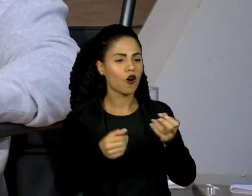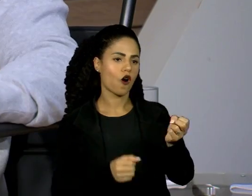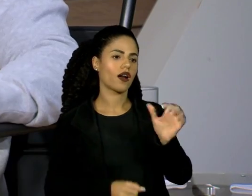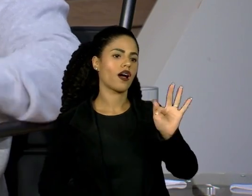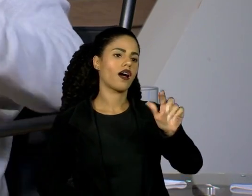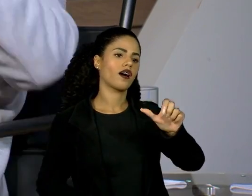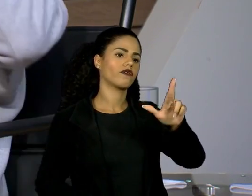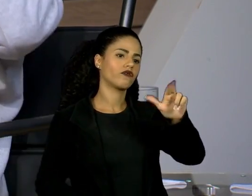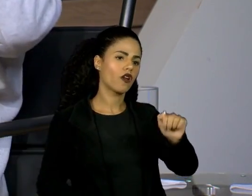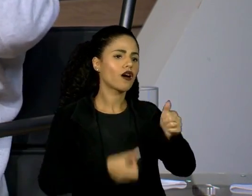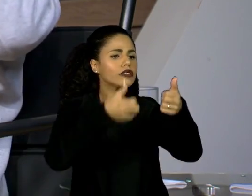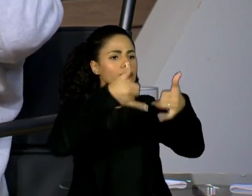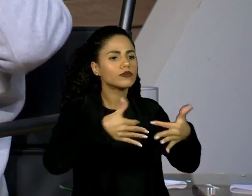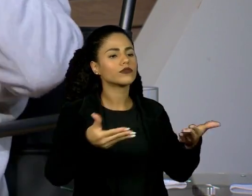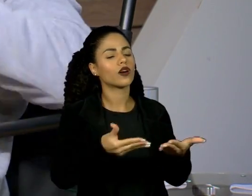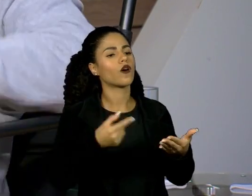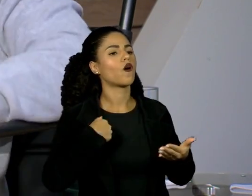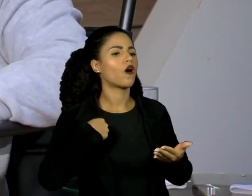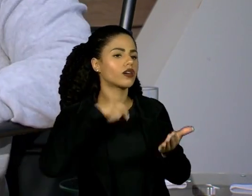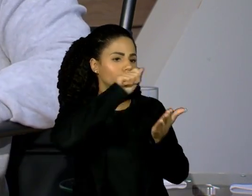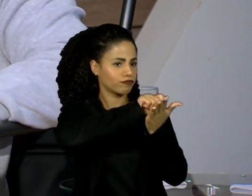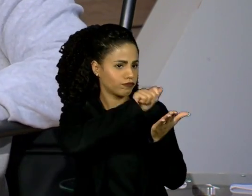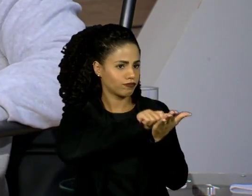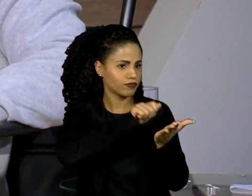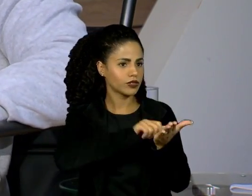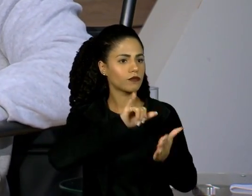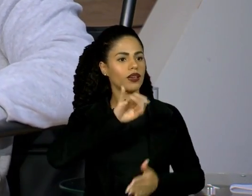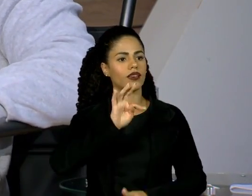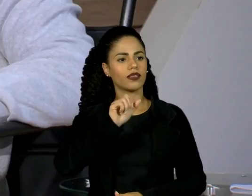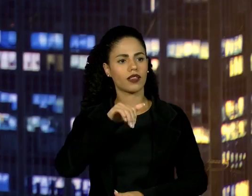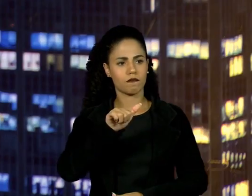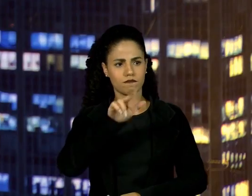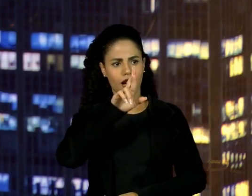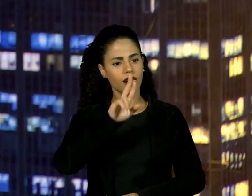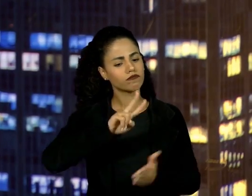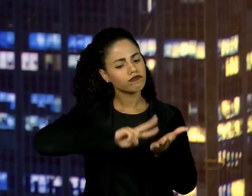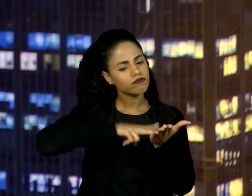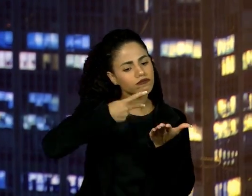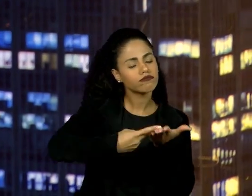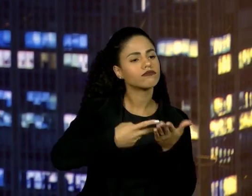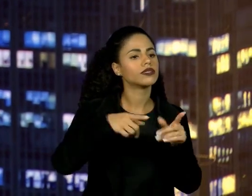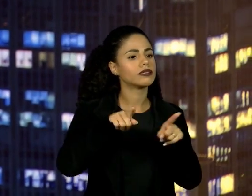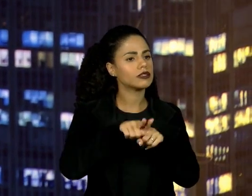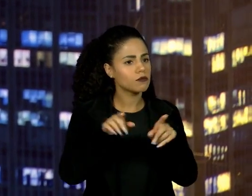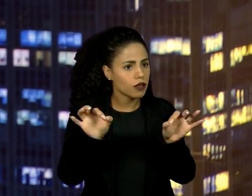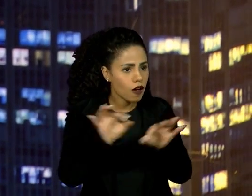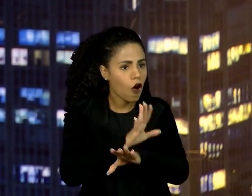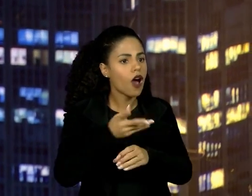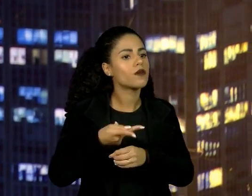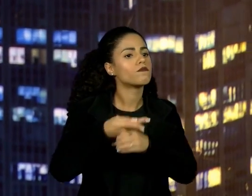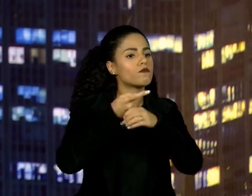falou aí do Torturado, que é uma obra do Itamar Vieira Júnior, traduzida, né? Ele foi, inclusive,